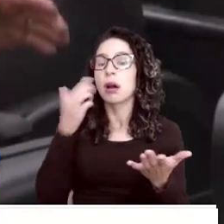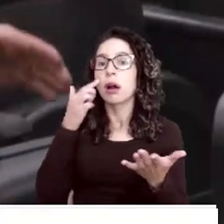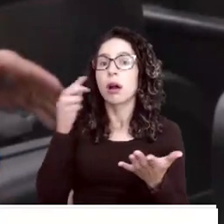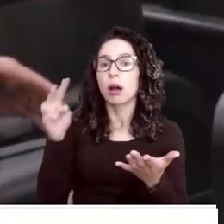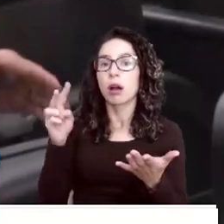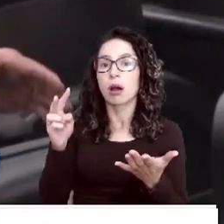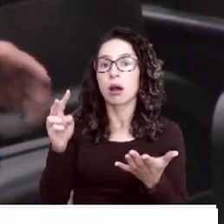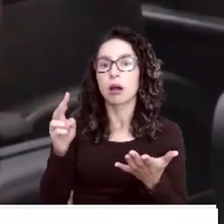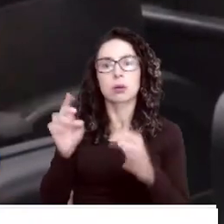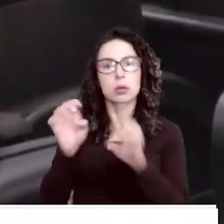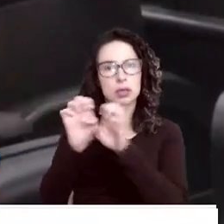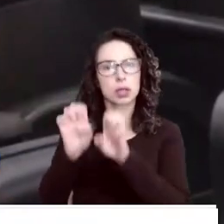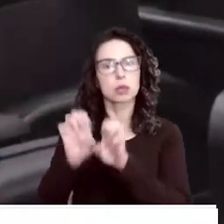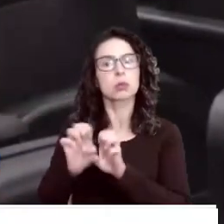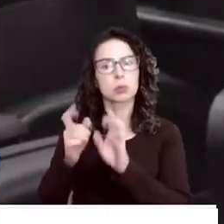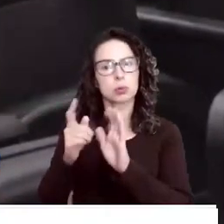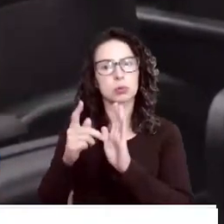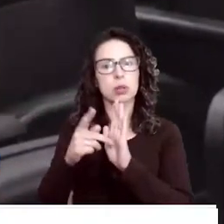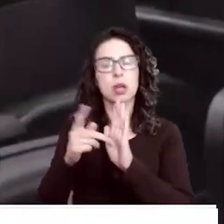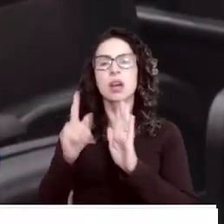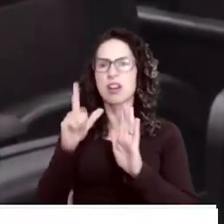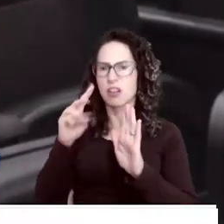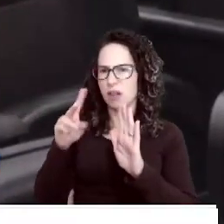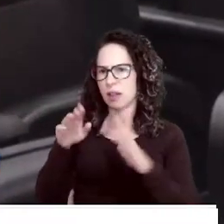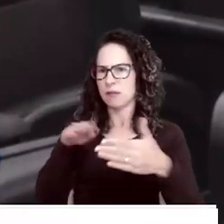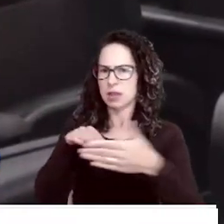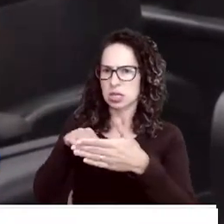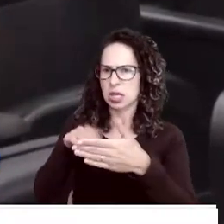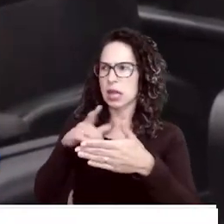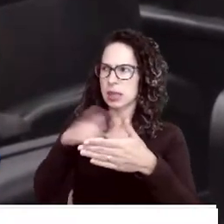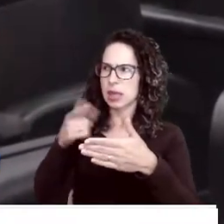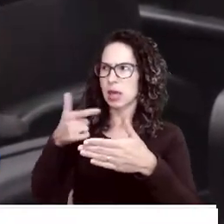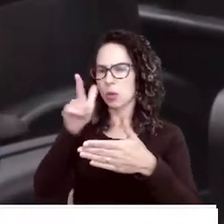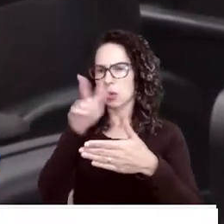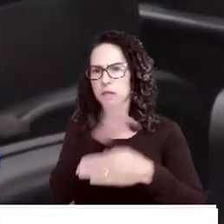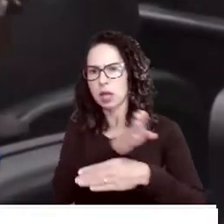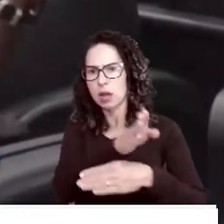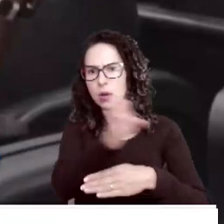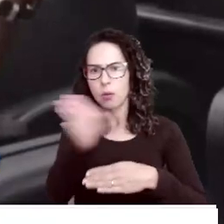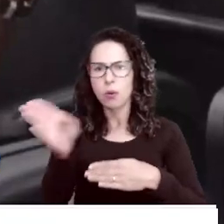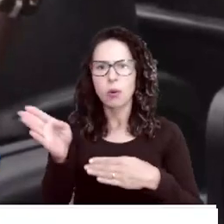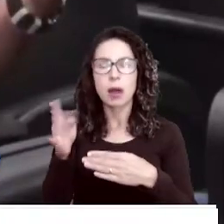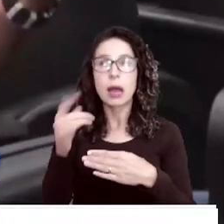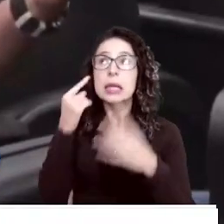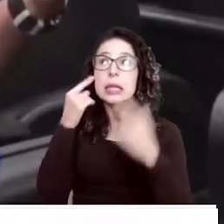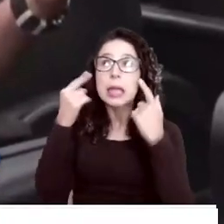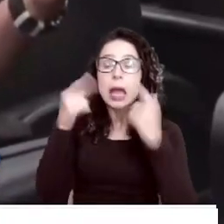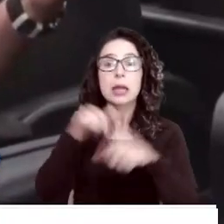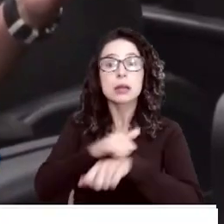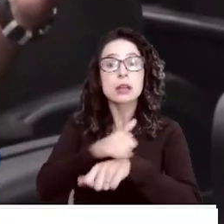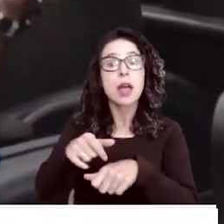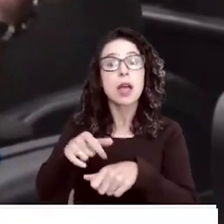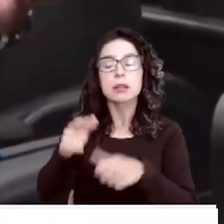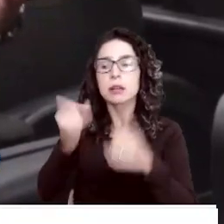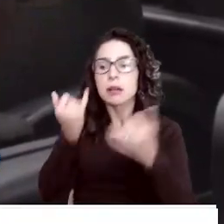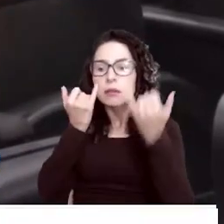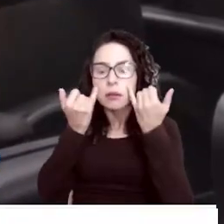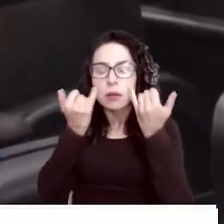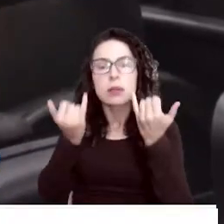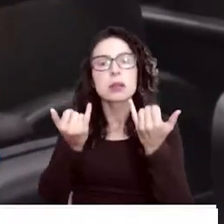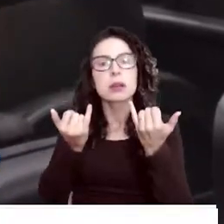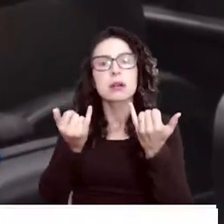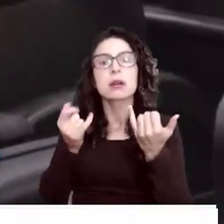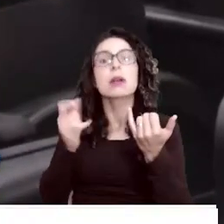Estatuto da cidade. Tem um outro local para se fazer, tem outro, sabe, são ideias que precisam ser ouvidas. Ouvir quem?